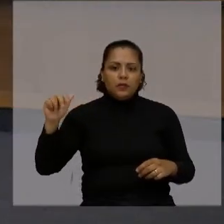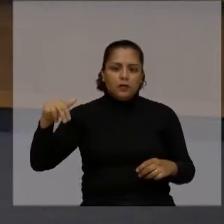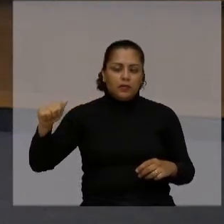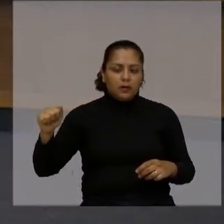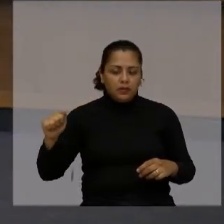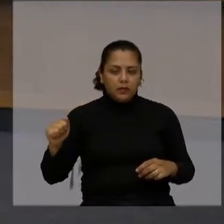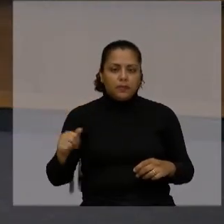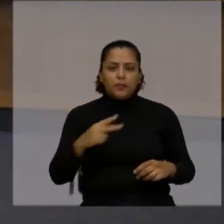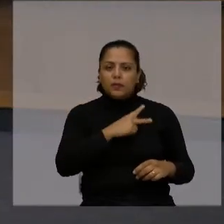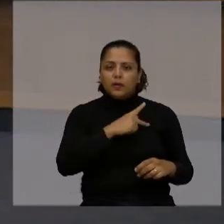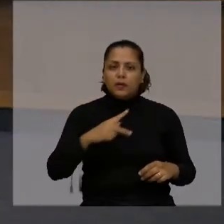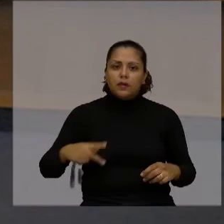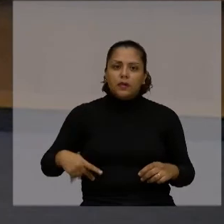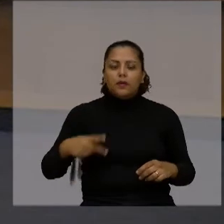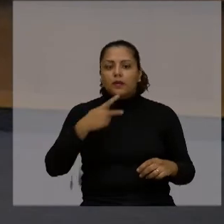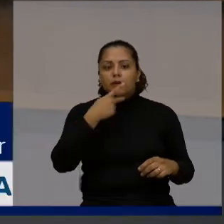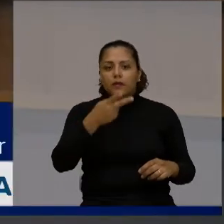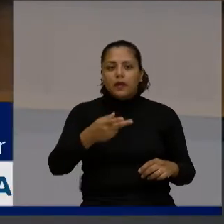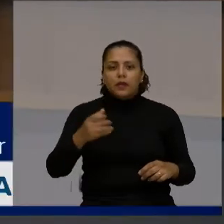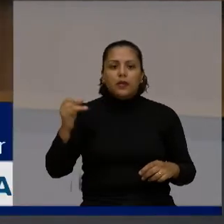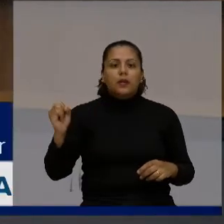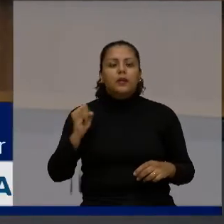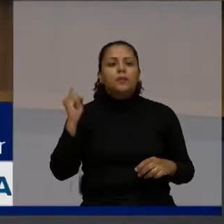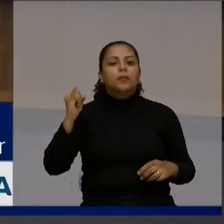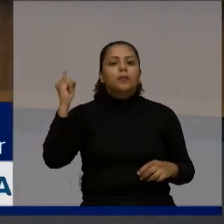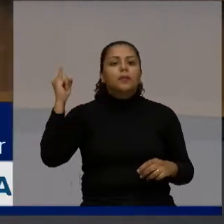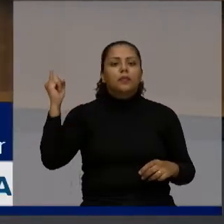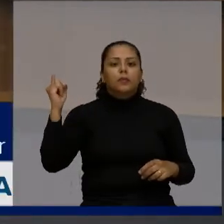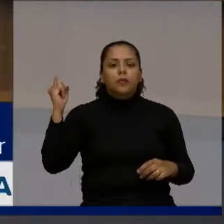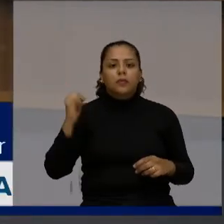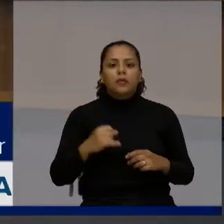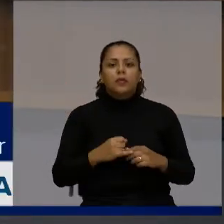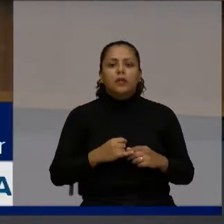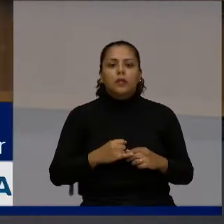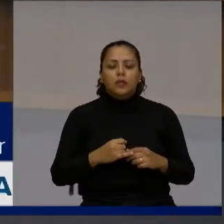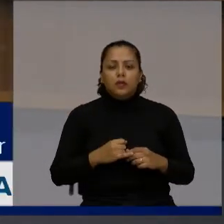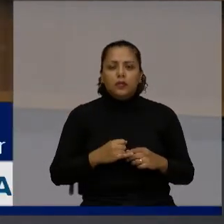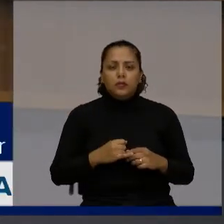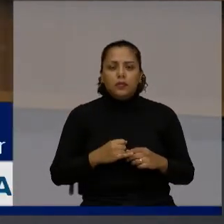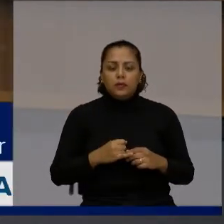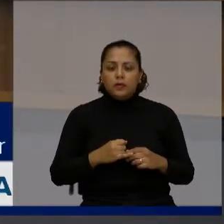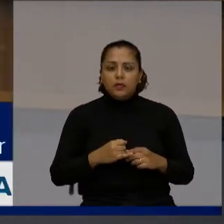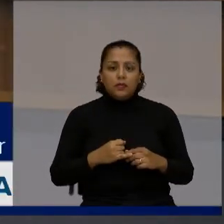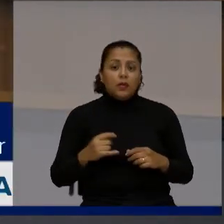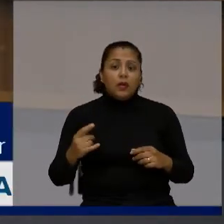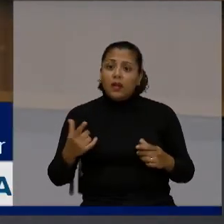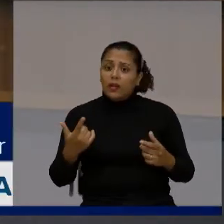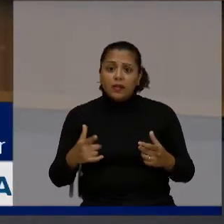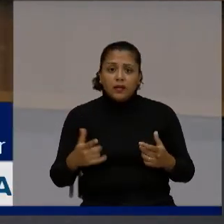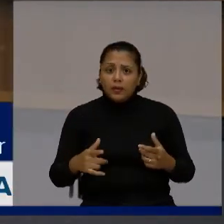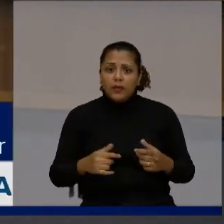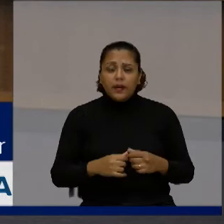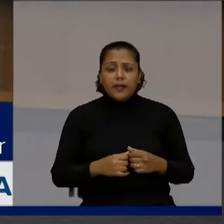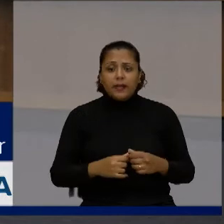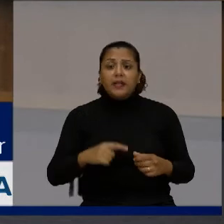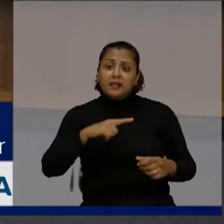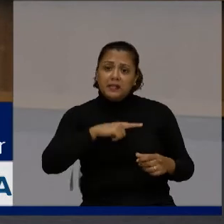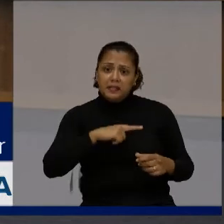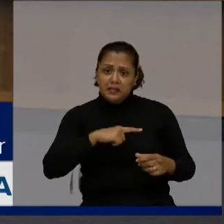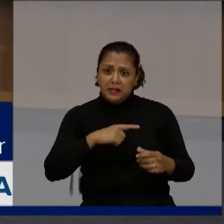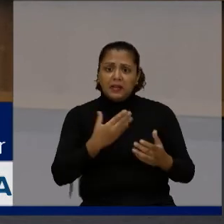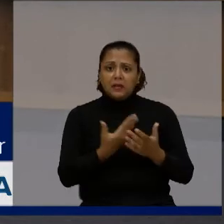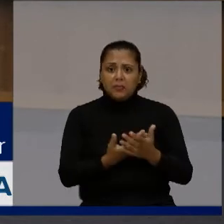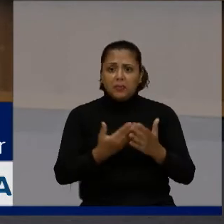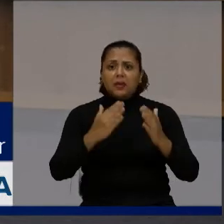aqui a questão da importância de não descobrir um santo para cobrir outro. Que está sendo construída uma escola excelente